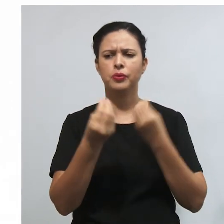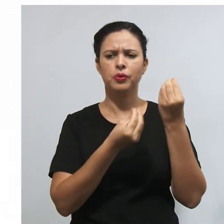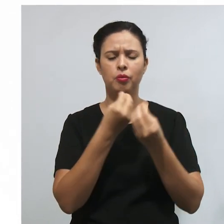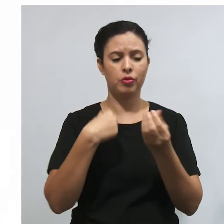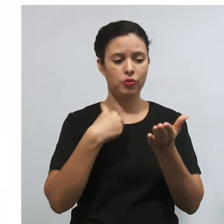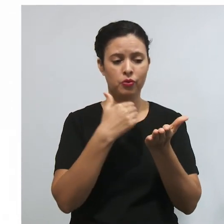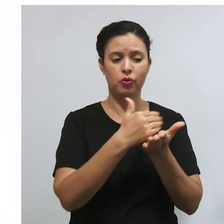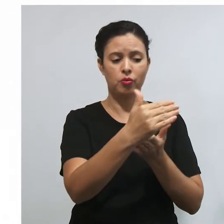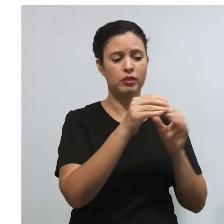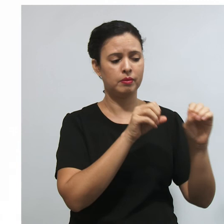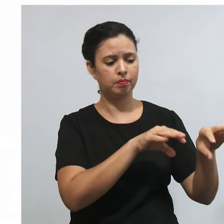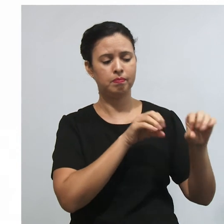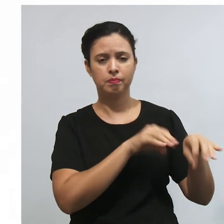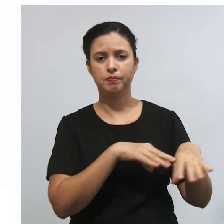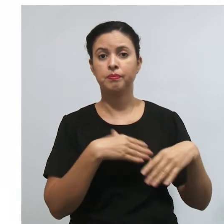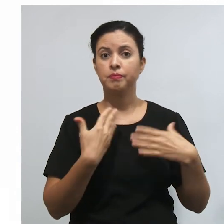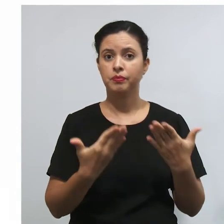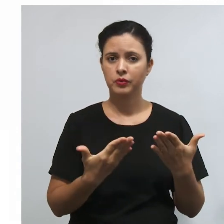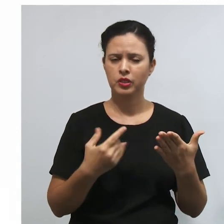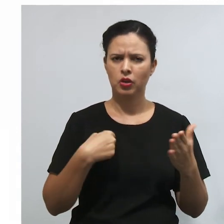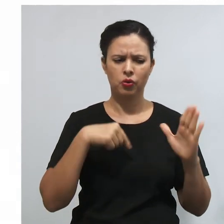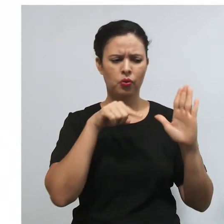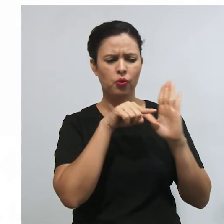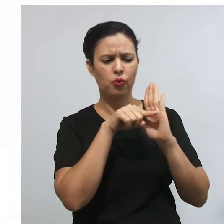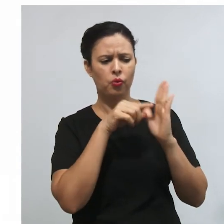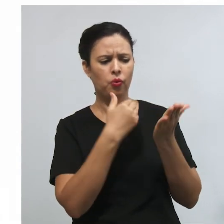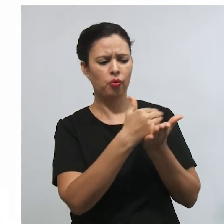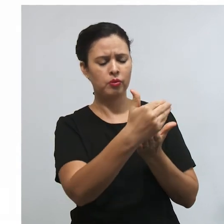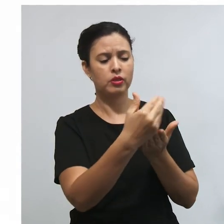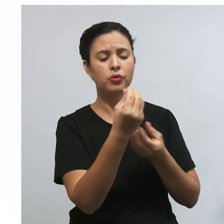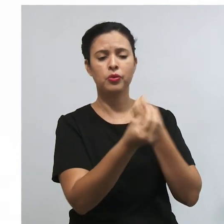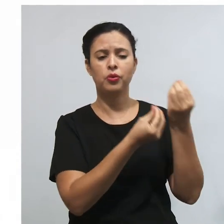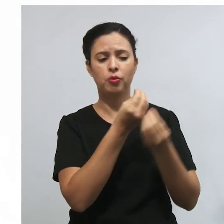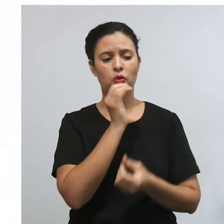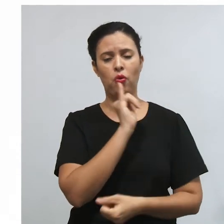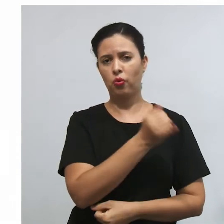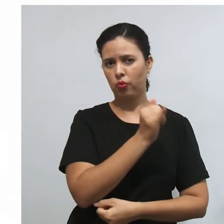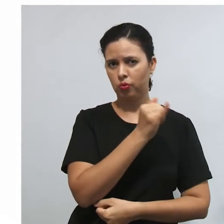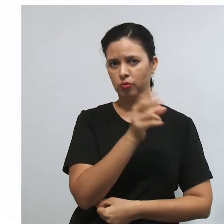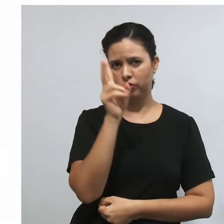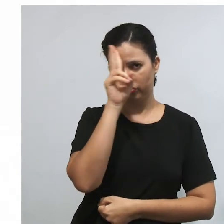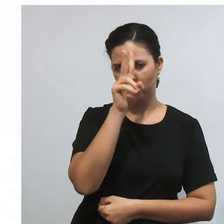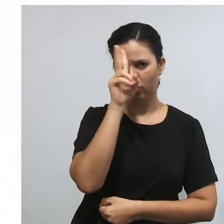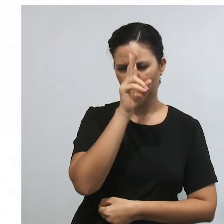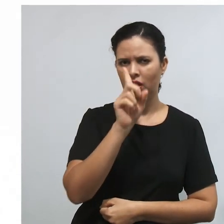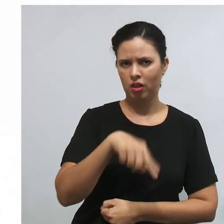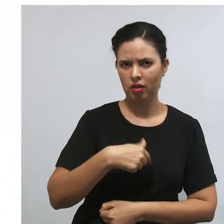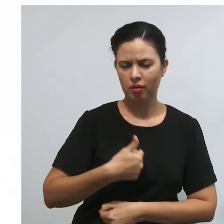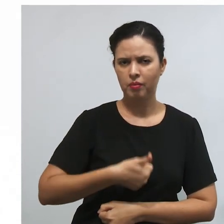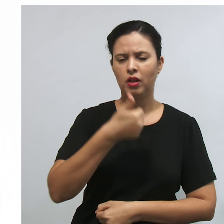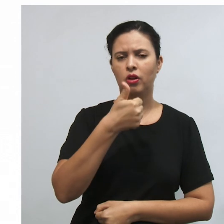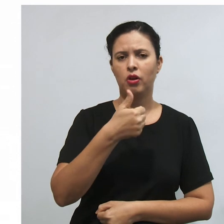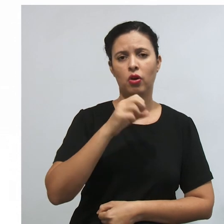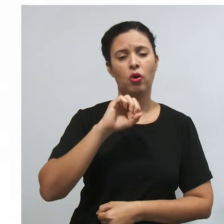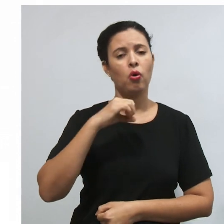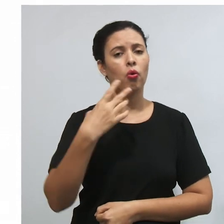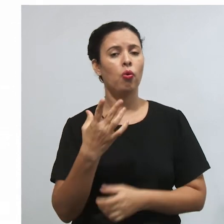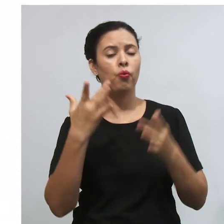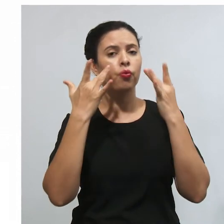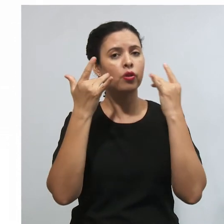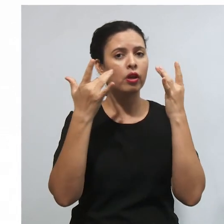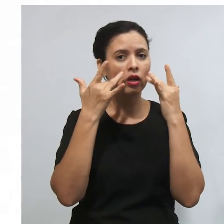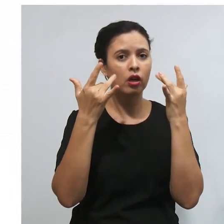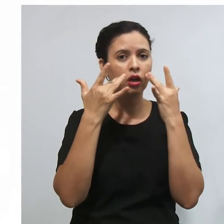começo? Vou começar contando uma história? Será que é melhor? Vou fazer uma